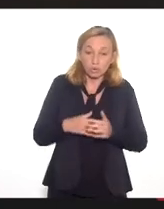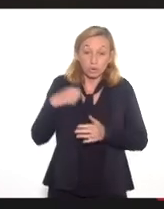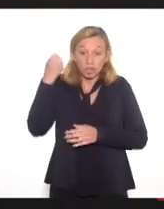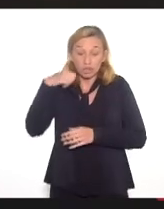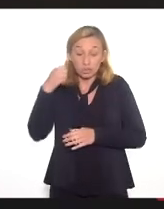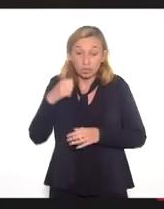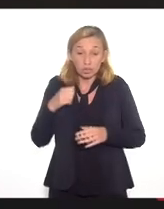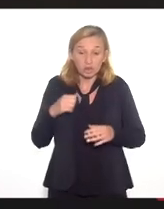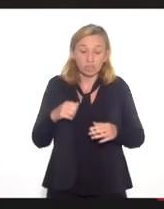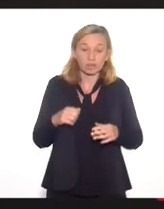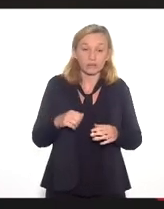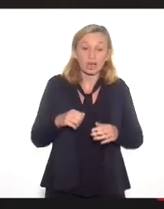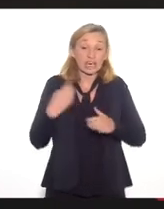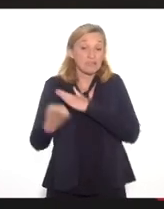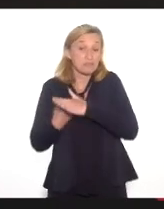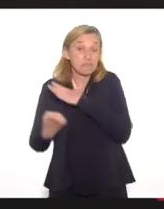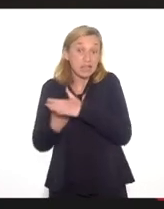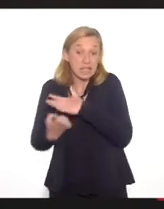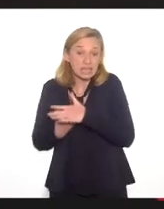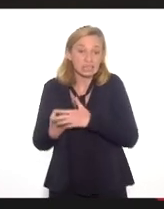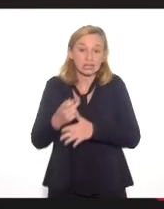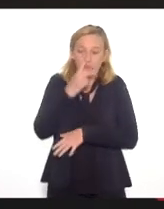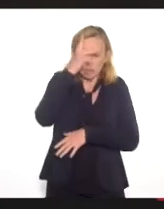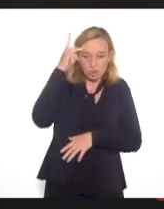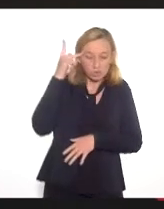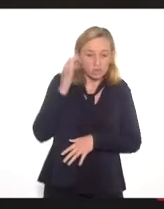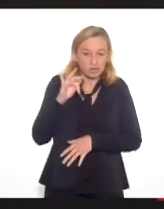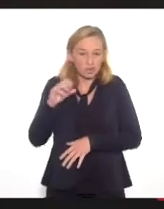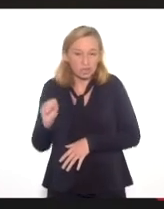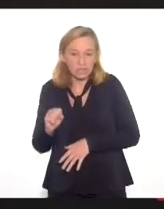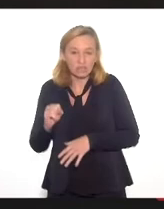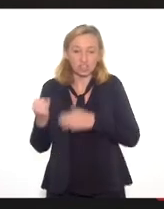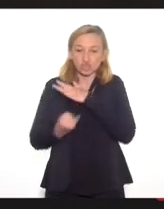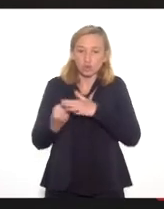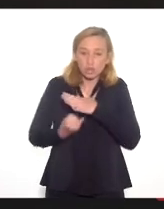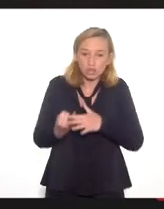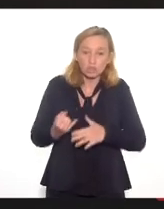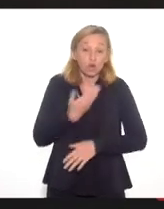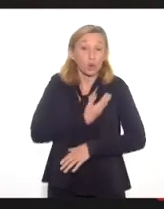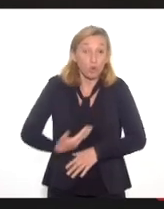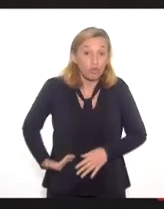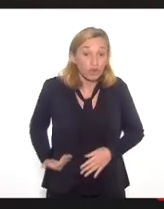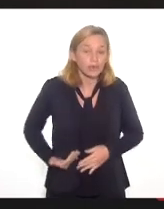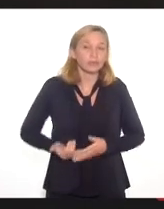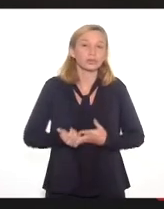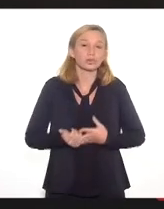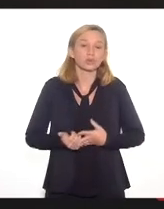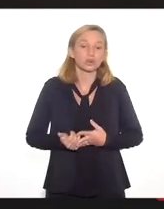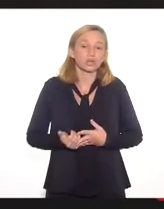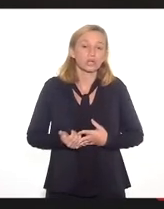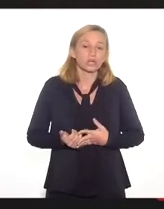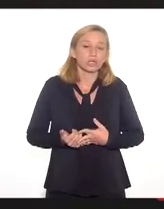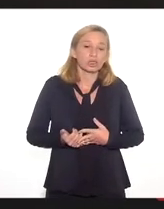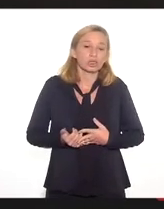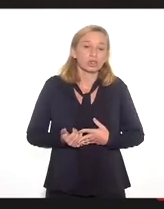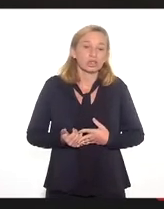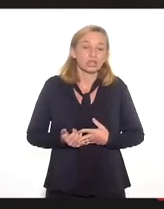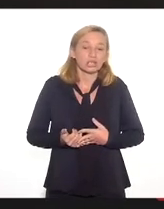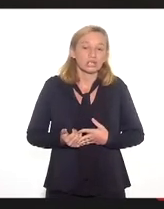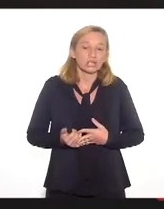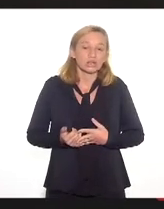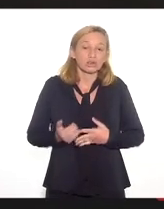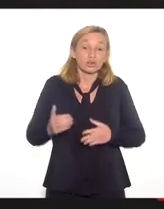civil envolvidos empresas pessoas físicas instituições governos entidades